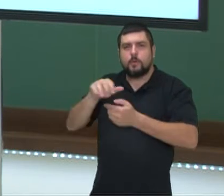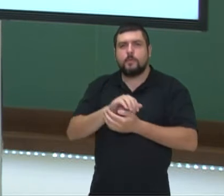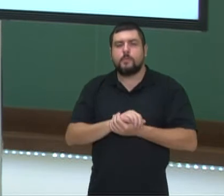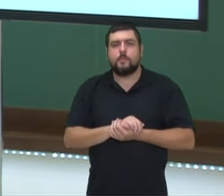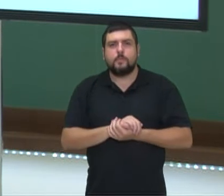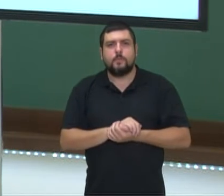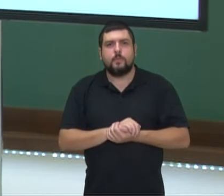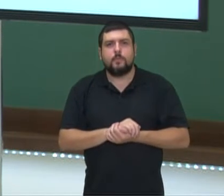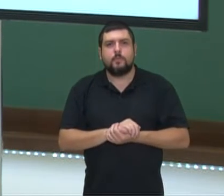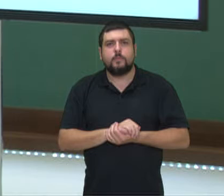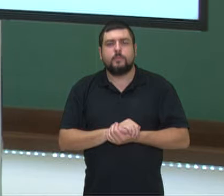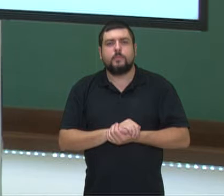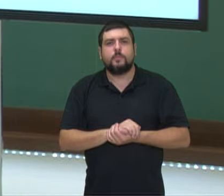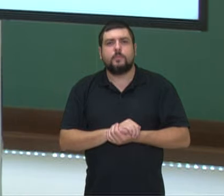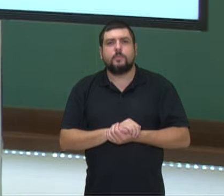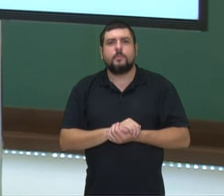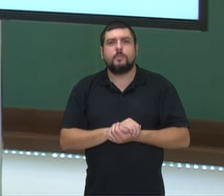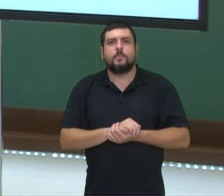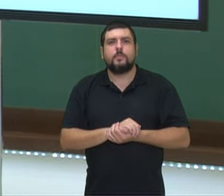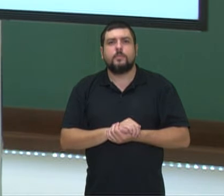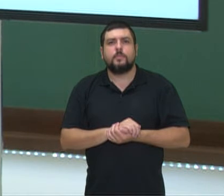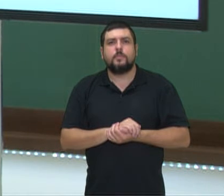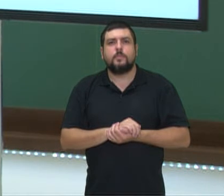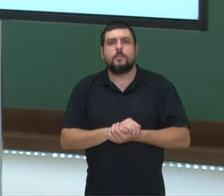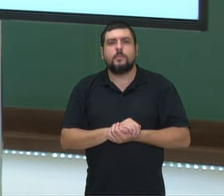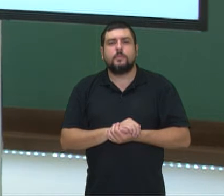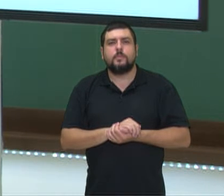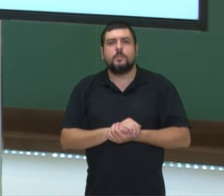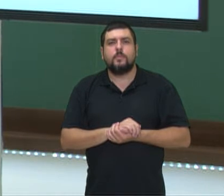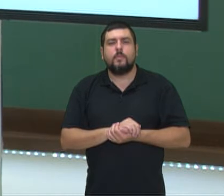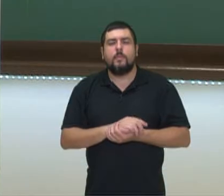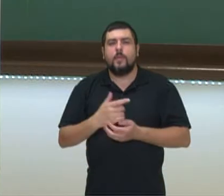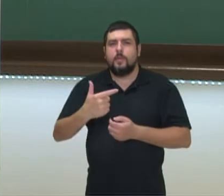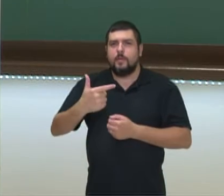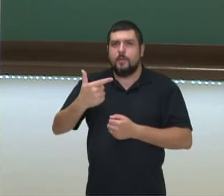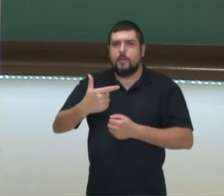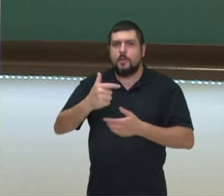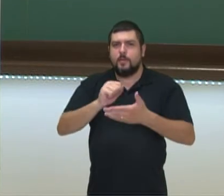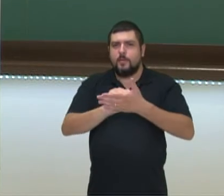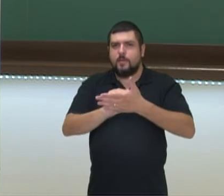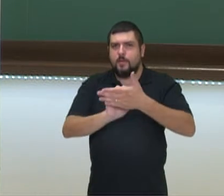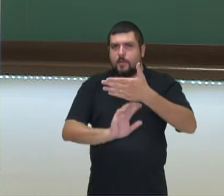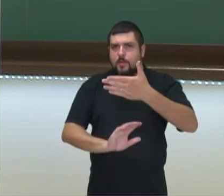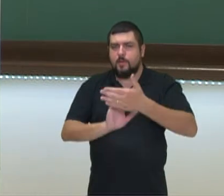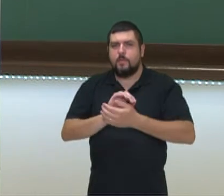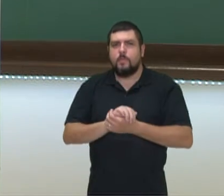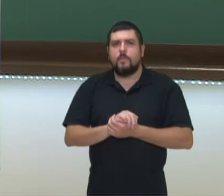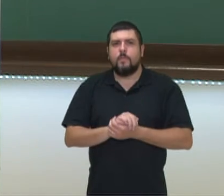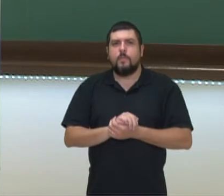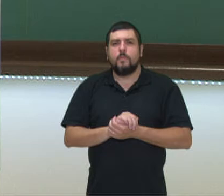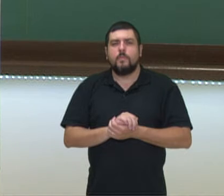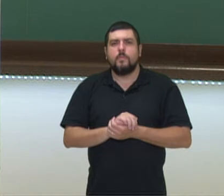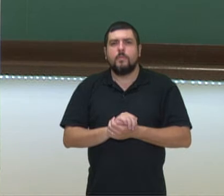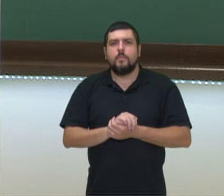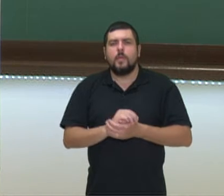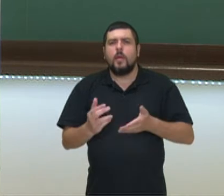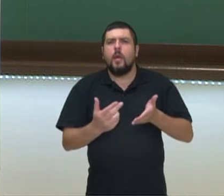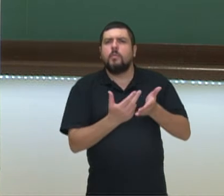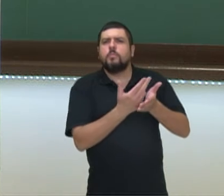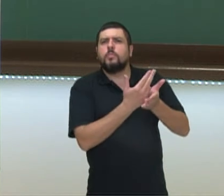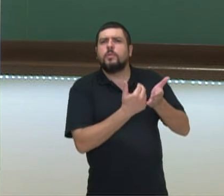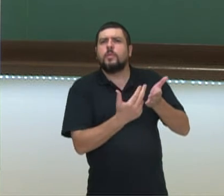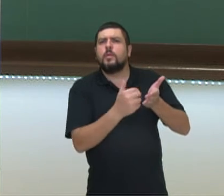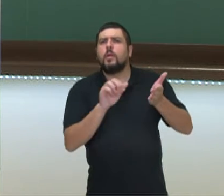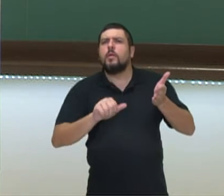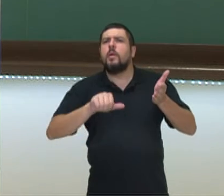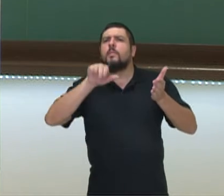caverna, feitos pelo homem da pré-história, né? E olha a nossa atividade, né? Quais eram as cenas mais comuns